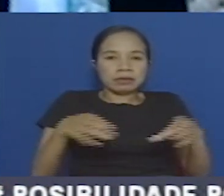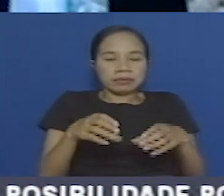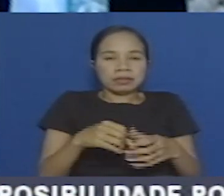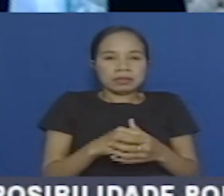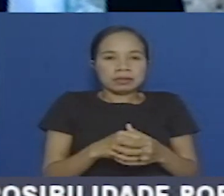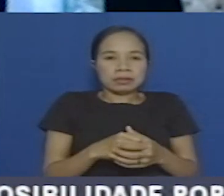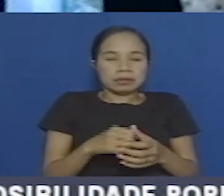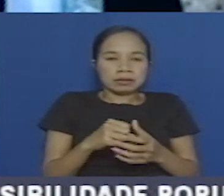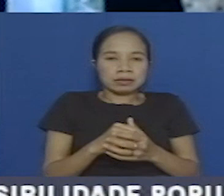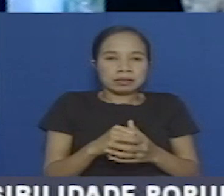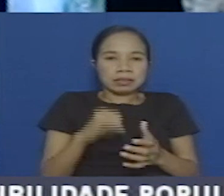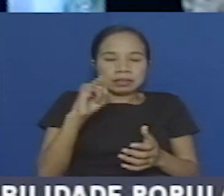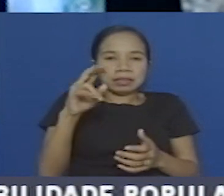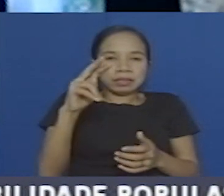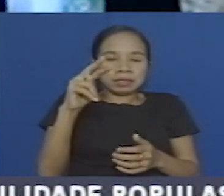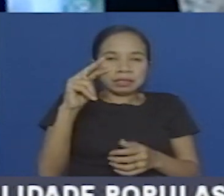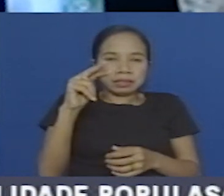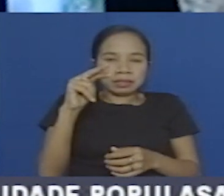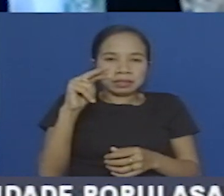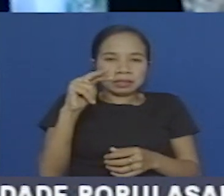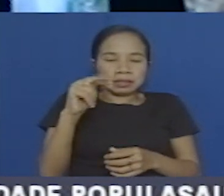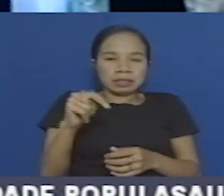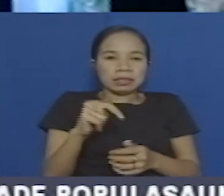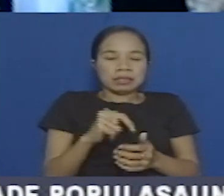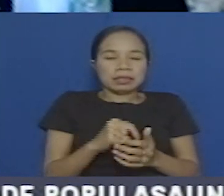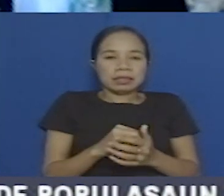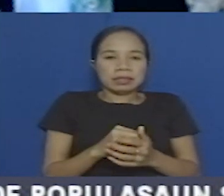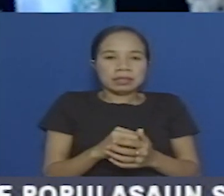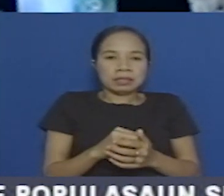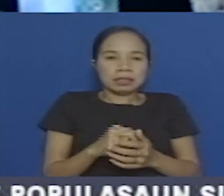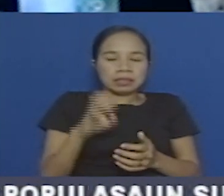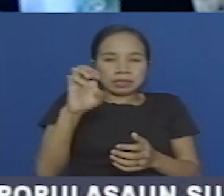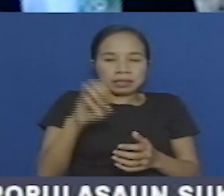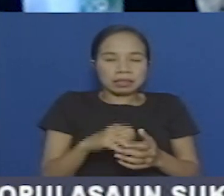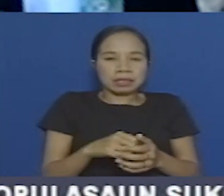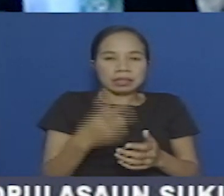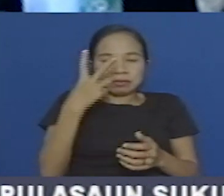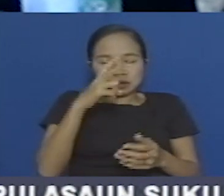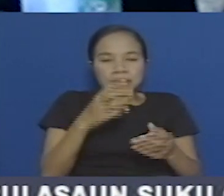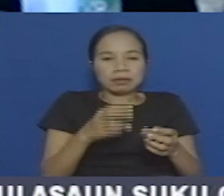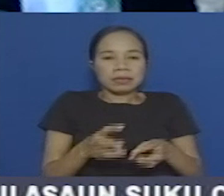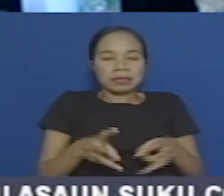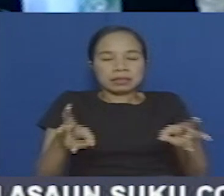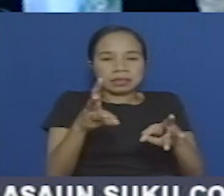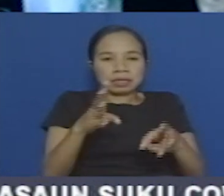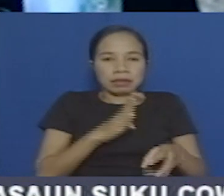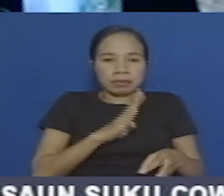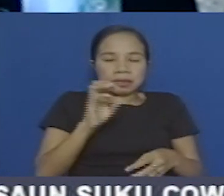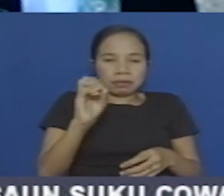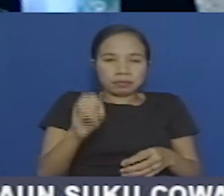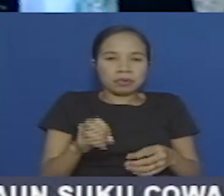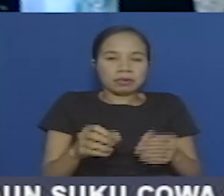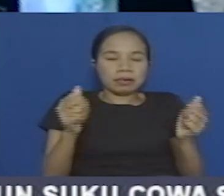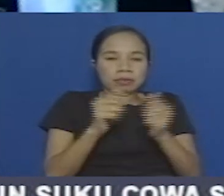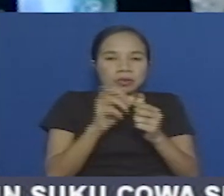de Equipamentos, Nebetutela, Ministério de Obras Públicas, Halo, melhoramento para a estrada, Balbocoa, Liliu,